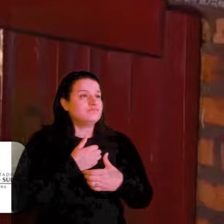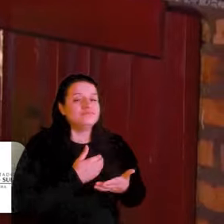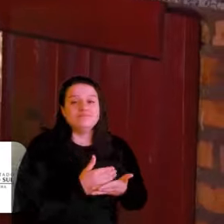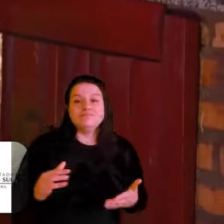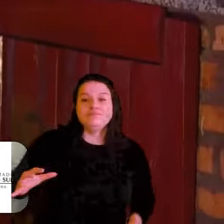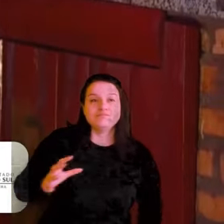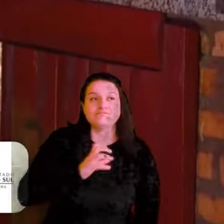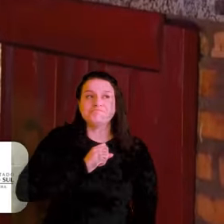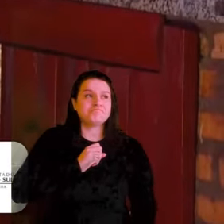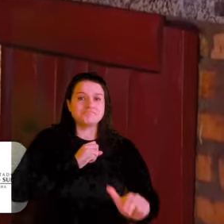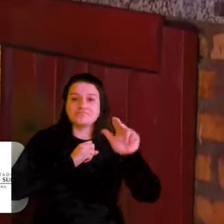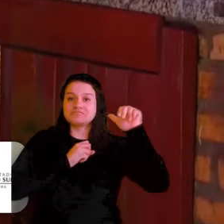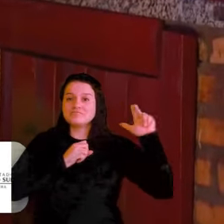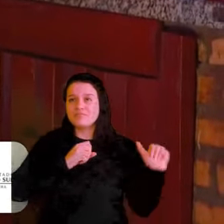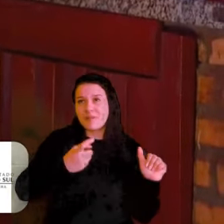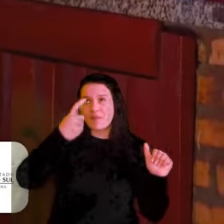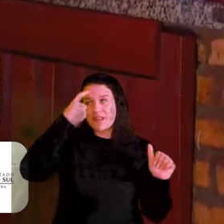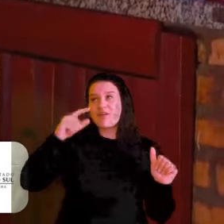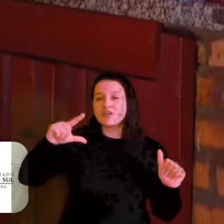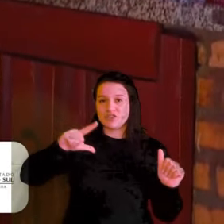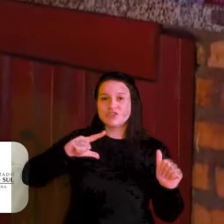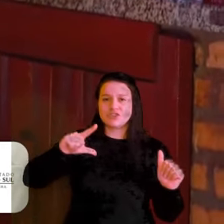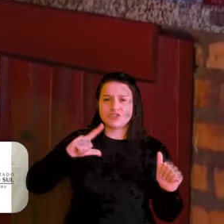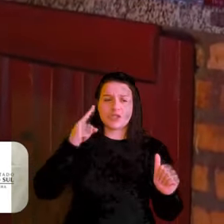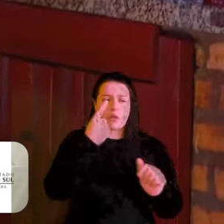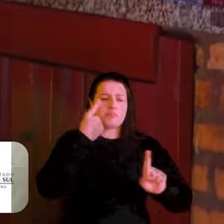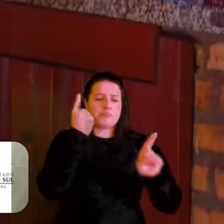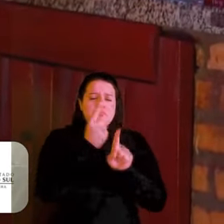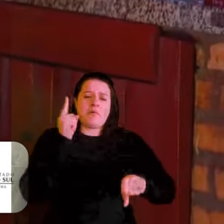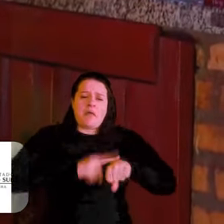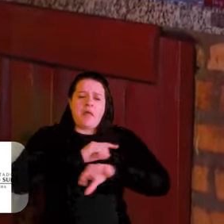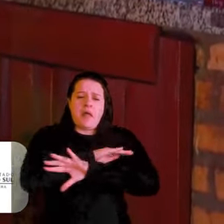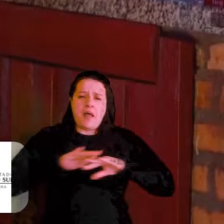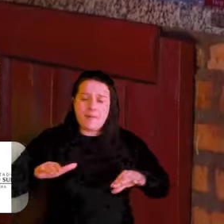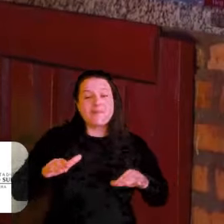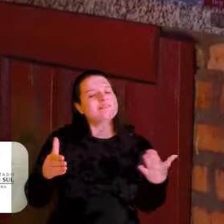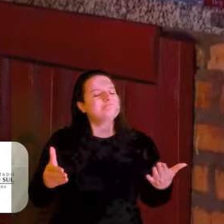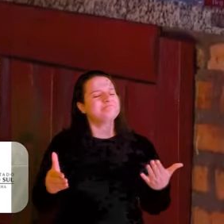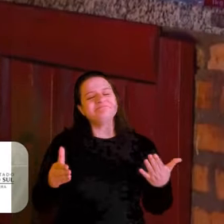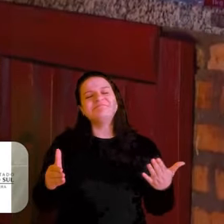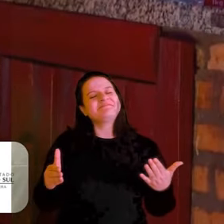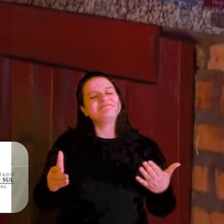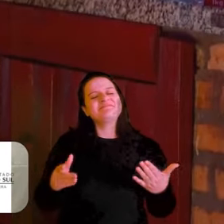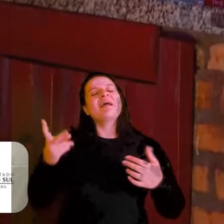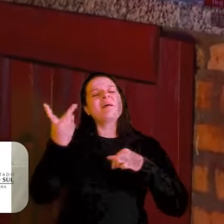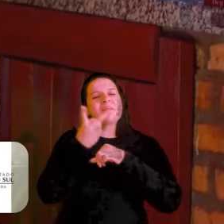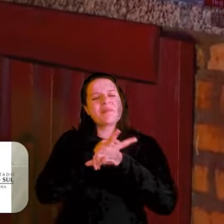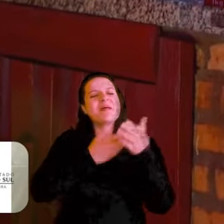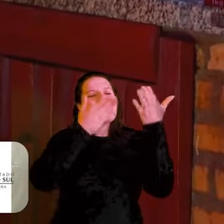brotaria um sentimento. Pensava apenas ser um sonho de momento.